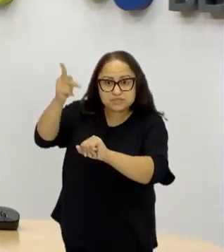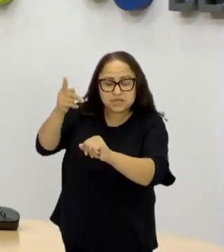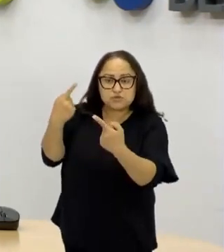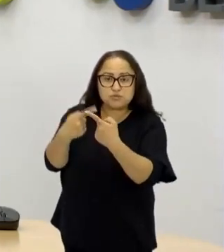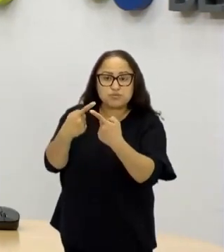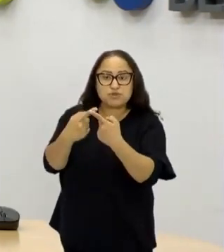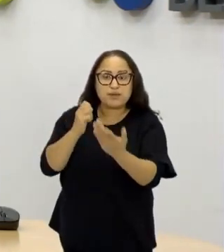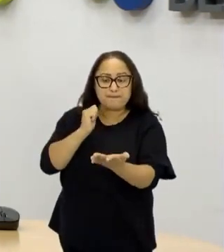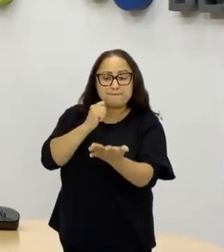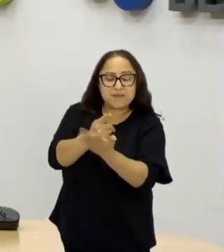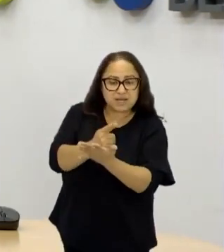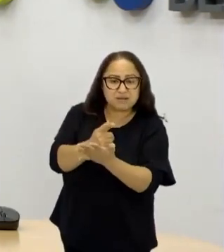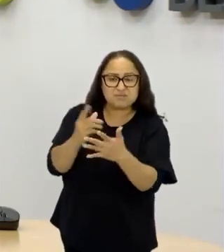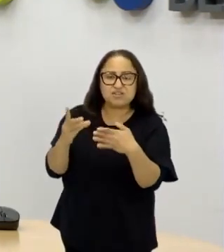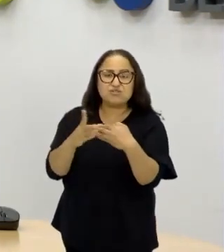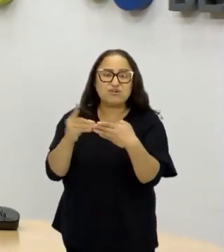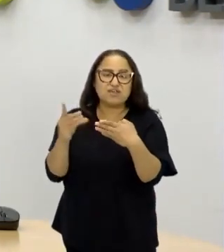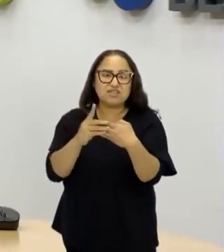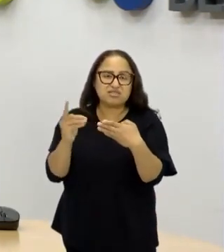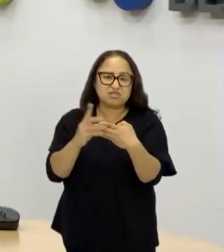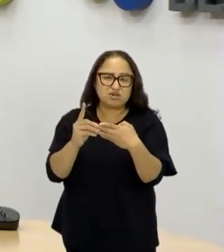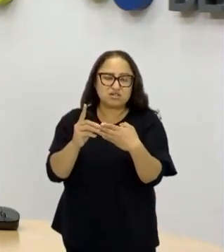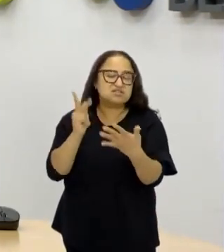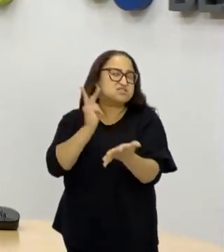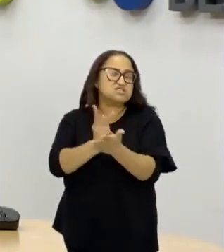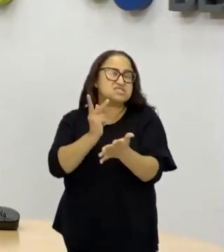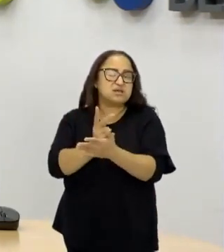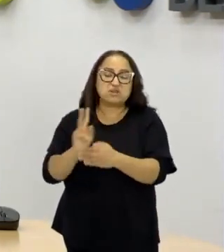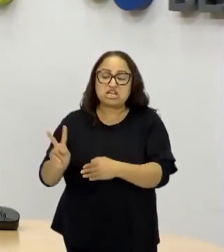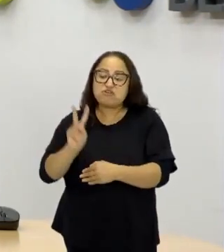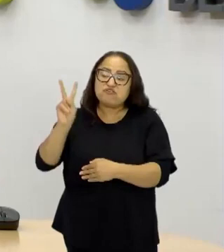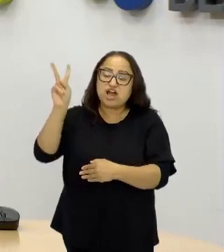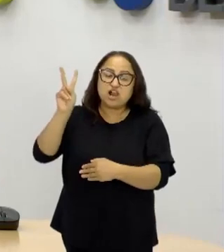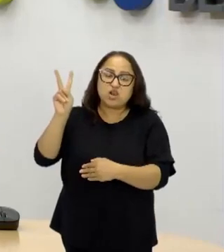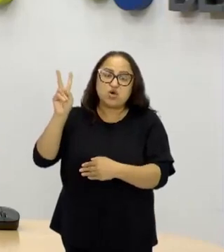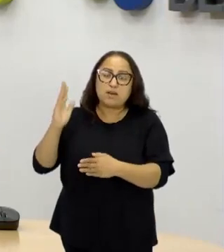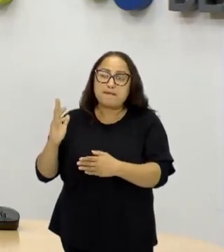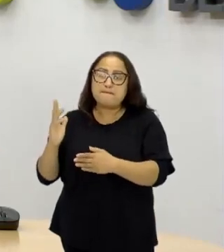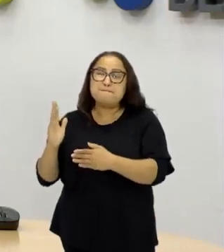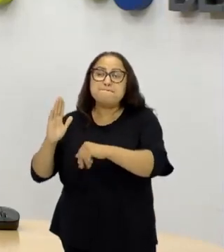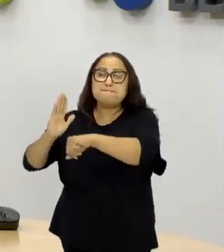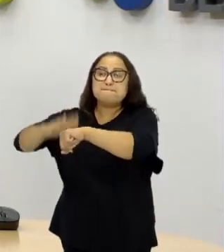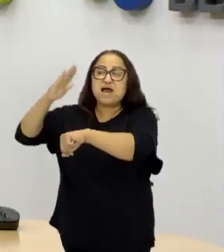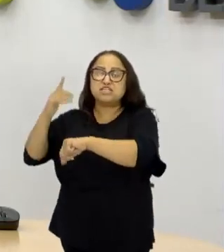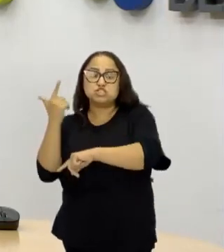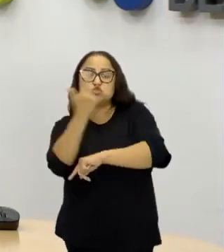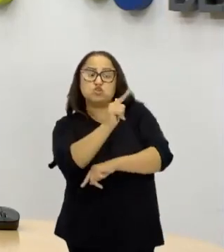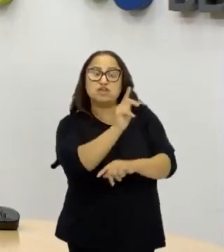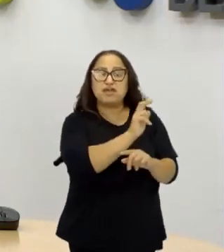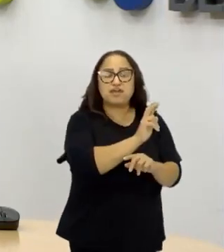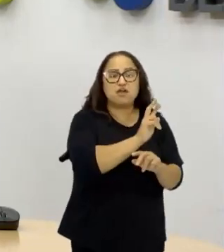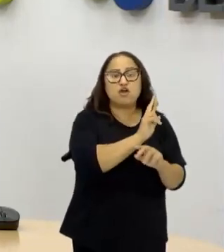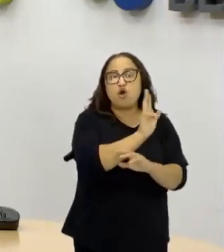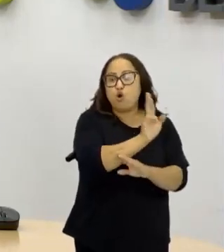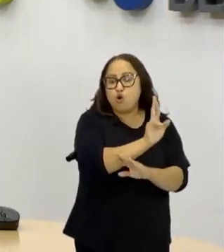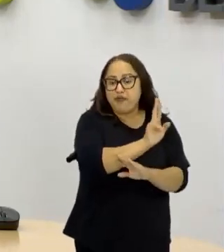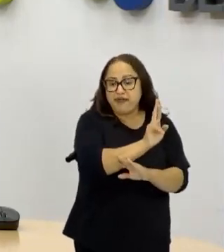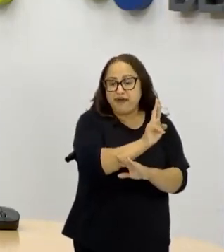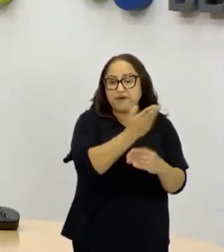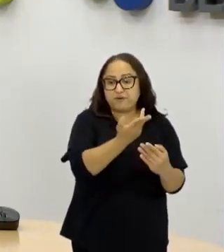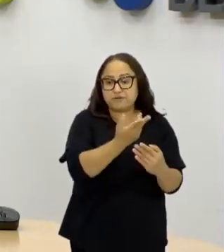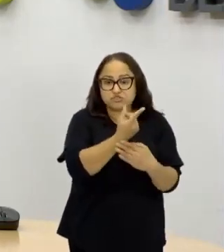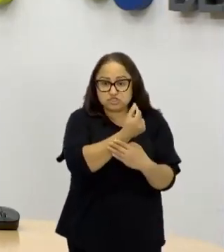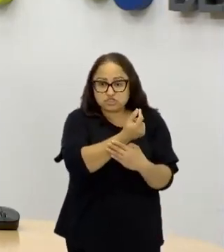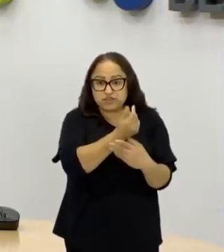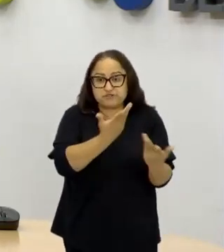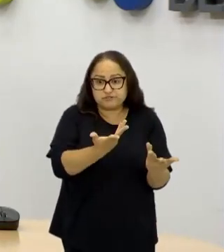E, logicamente, quanto mais o dólar valorizado em relação à nossa moeda, maior, né, os lucros que tem. Então, a